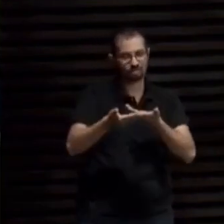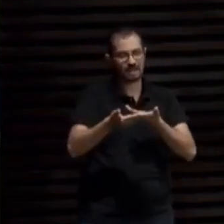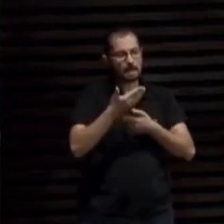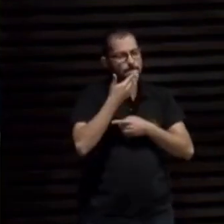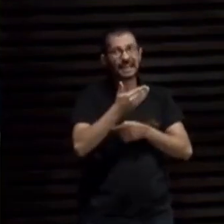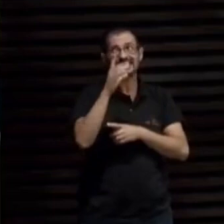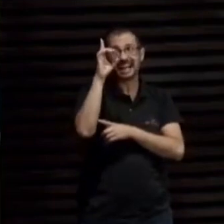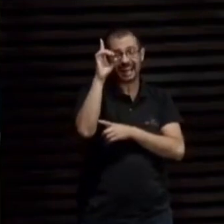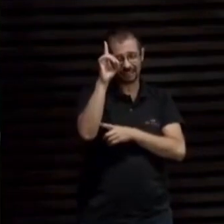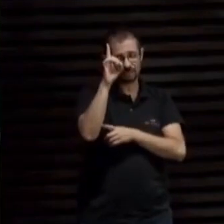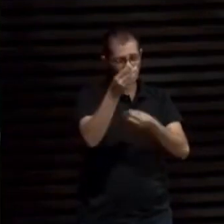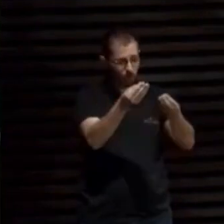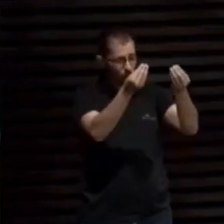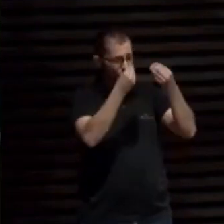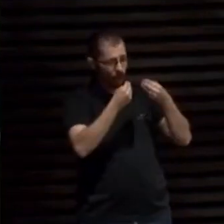Dizem